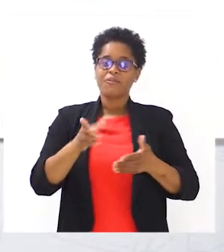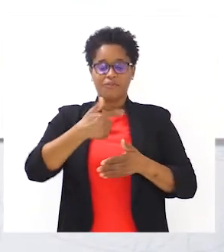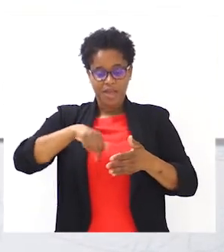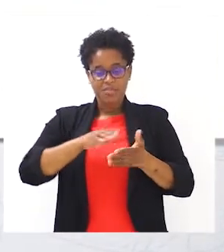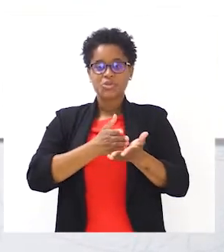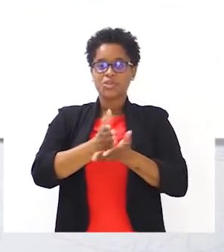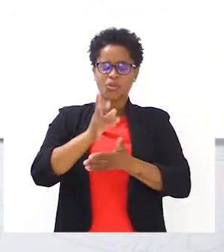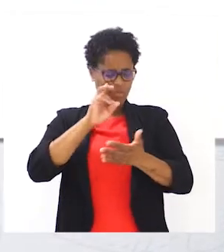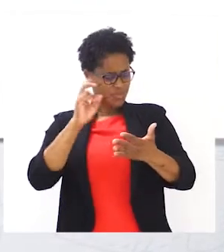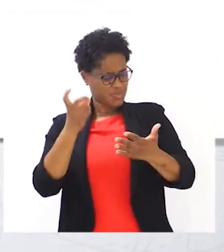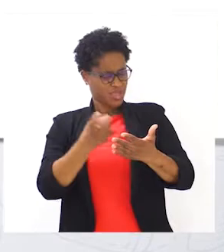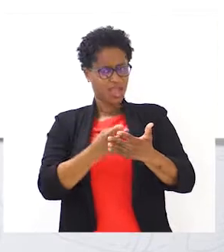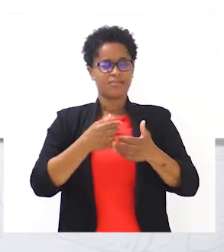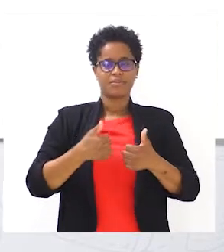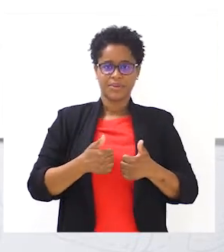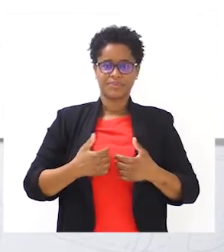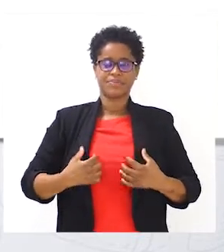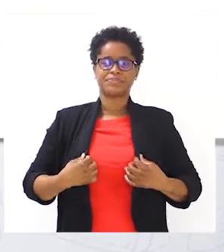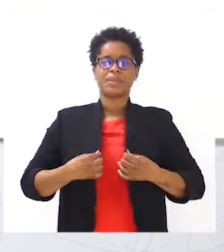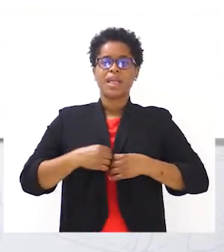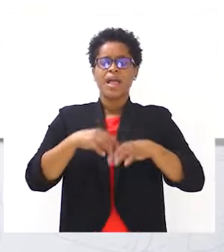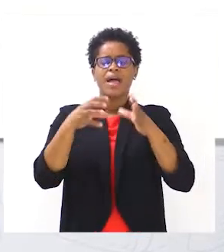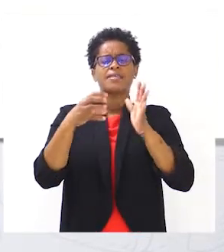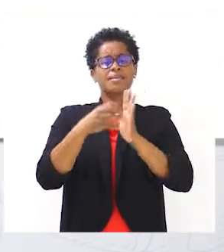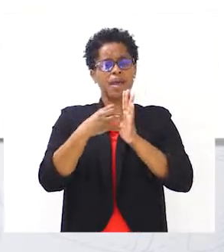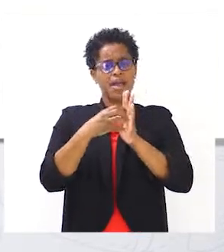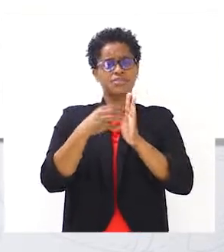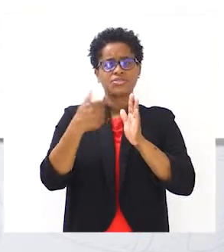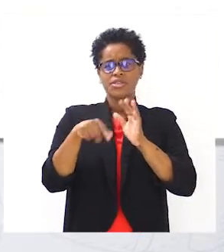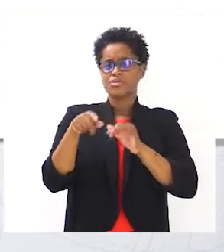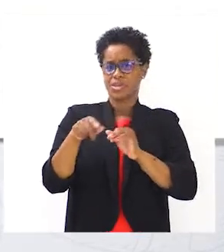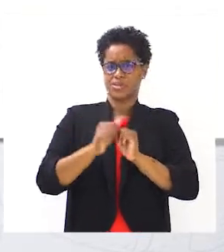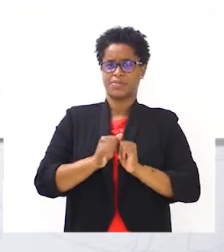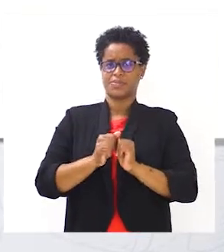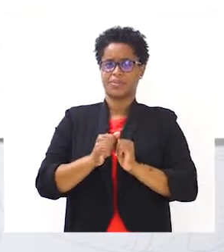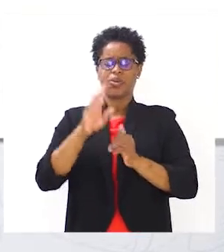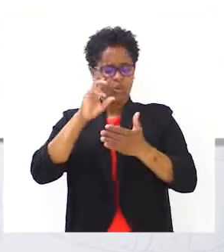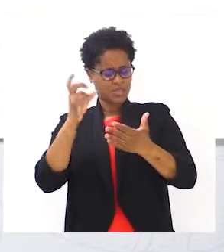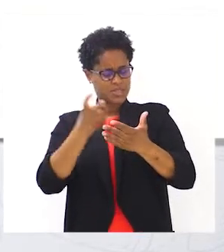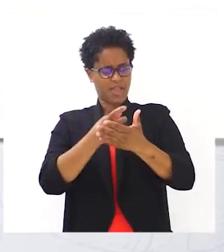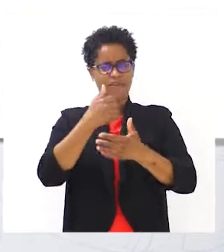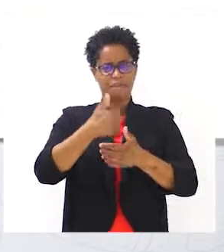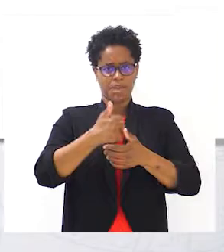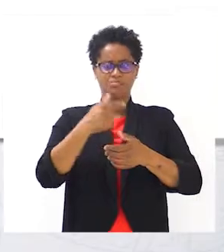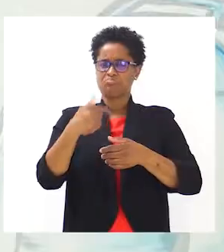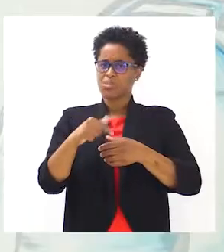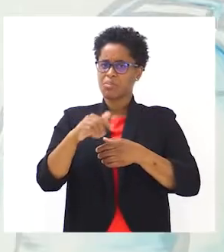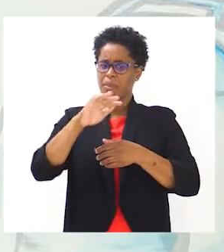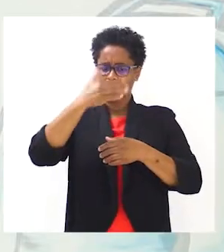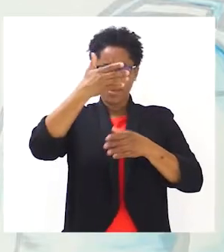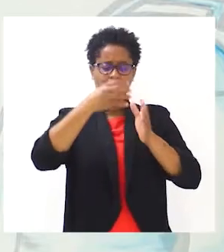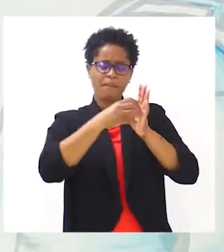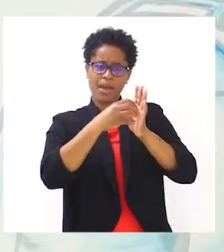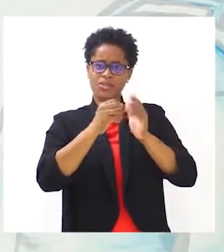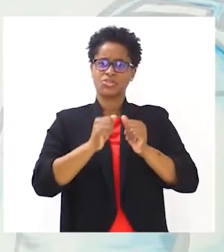Continuemos. Observem as imagens que temos aqui. Observem bem. Temos a primeira